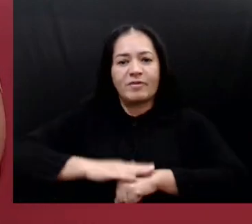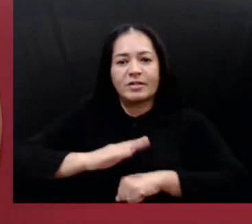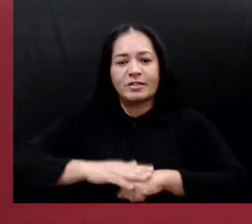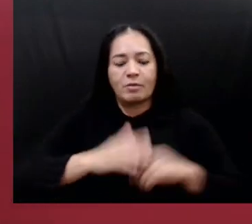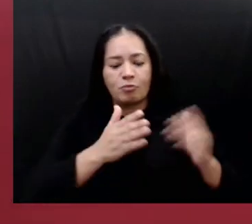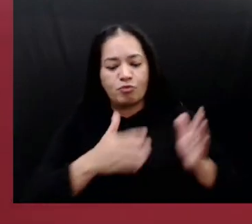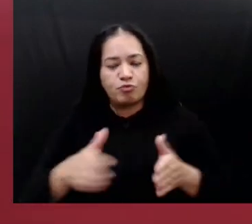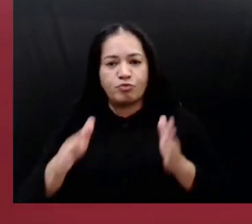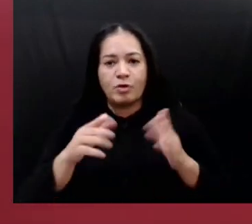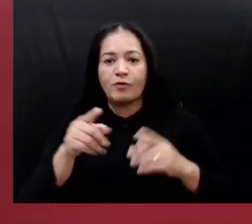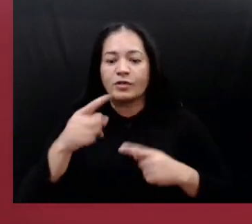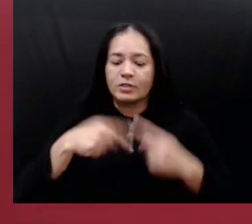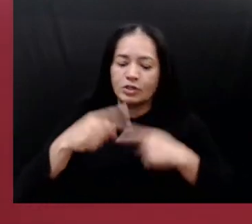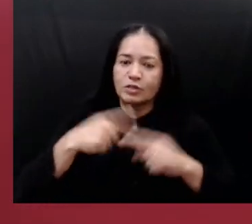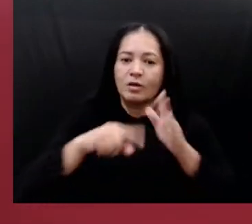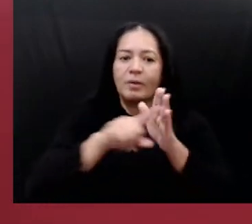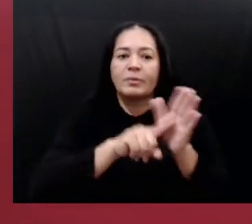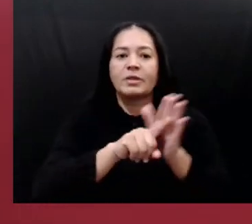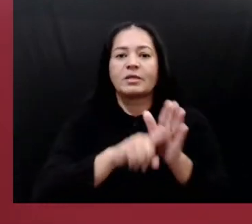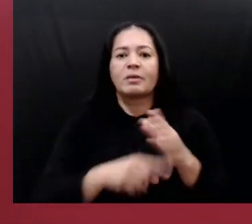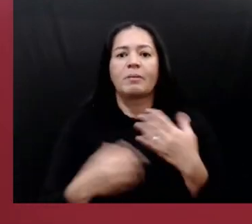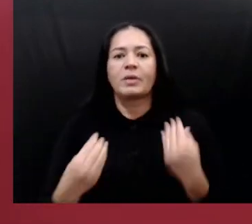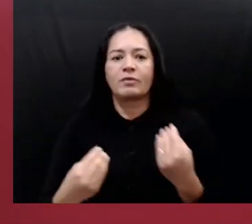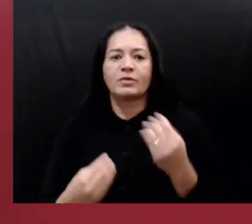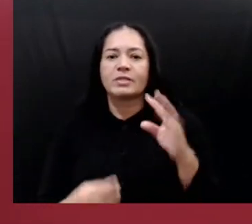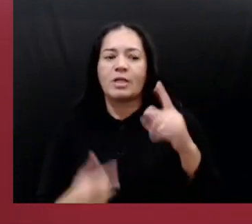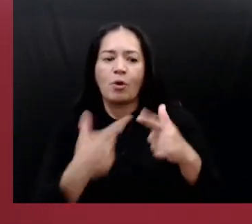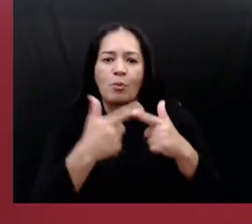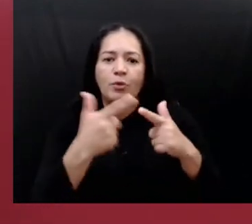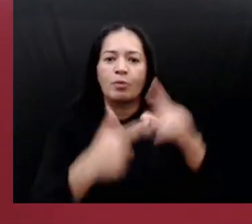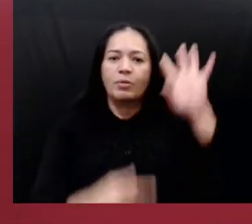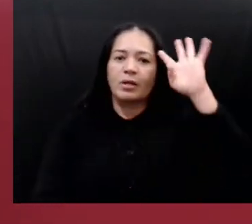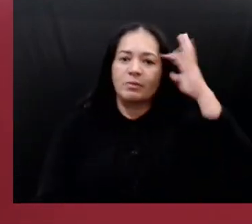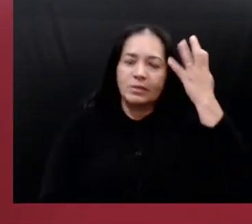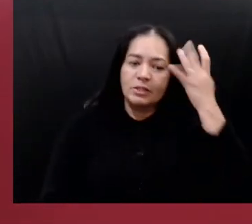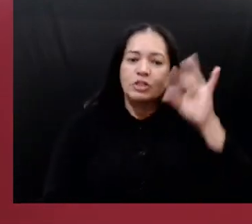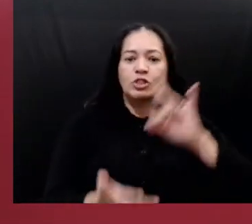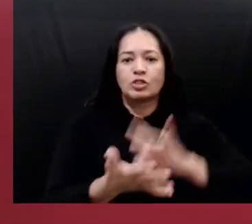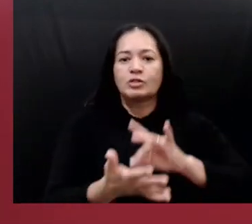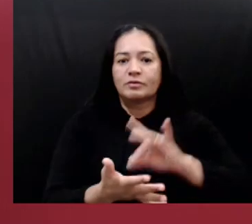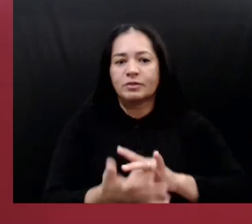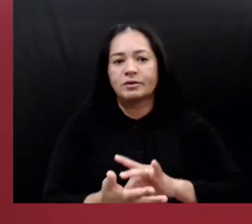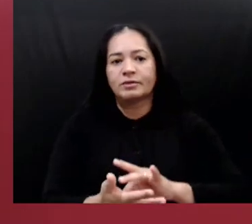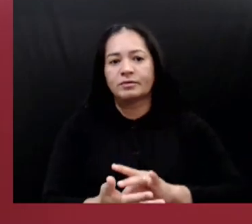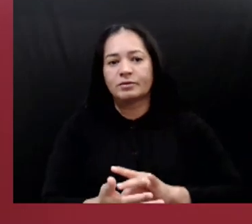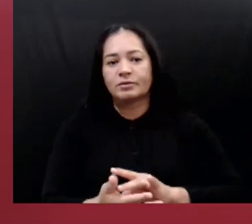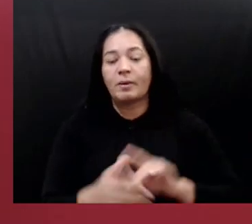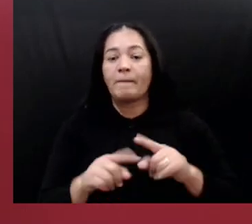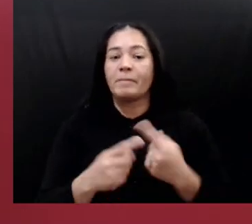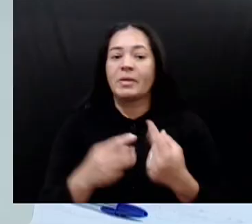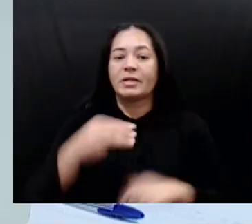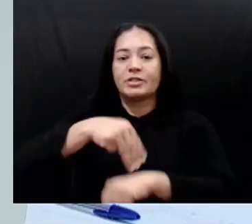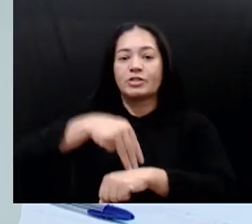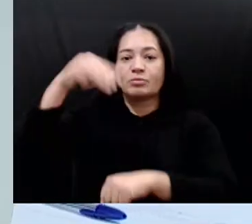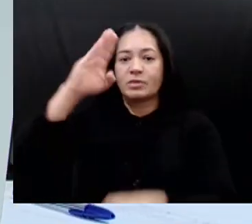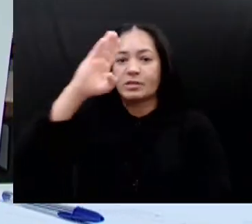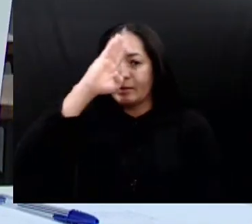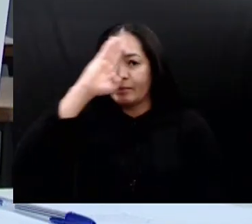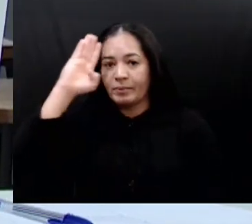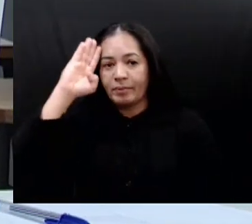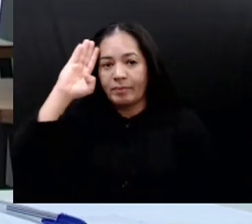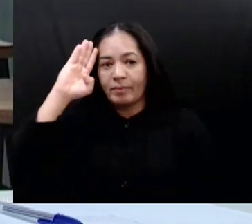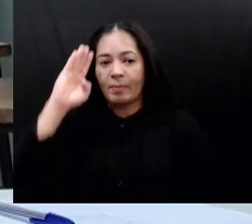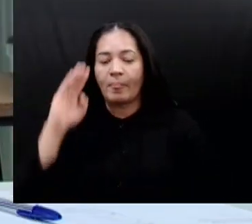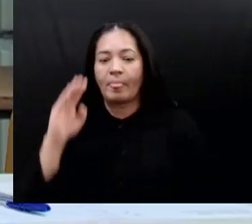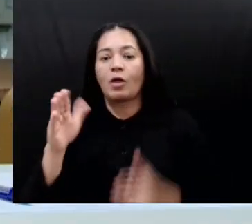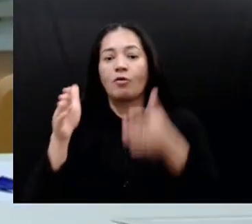para você solucionar problemas reais do setor produtivo. Já o mestrado acadêmico, ele tem um